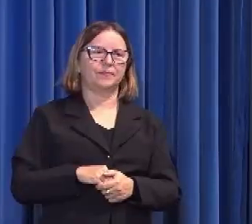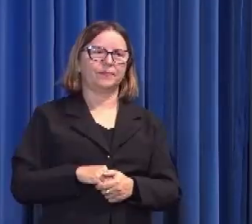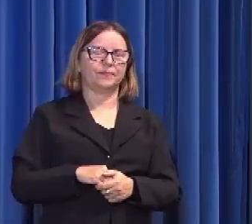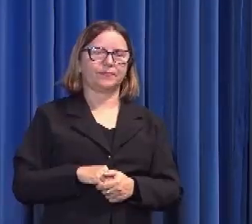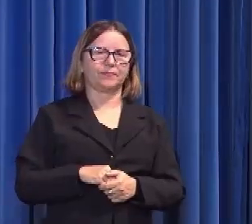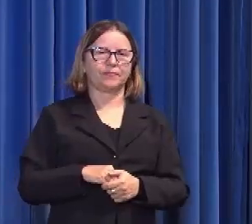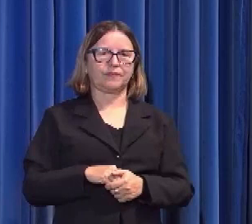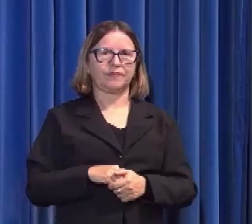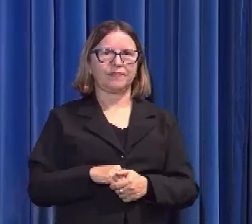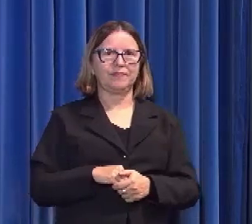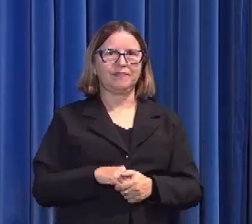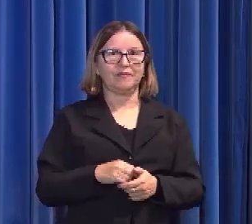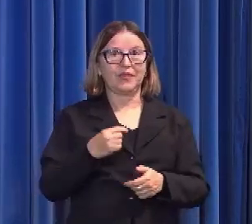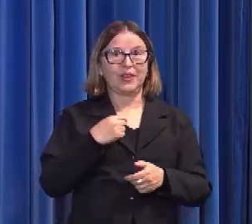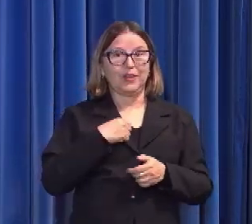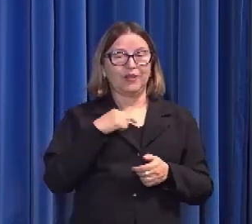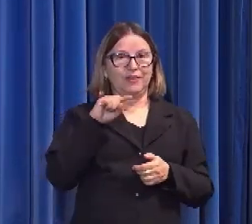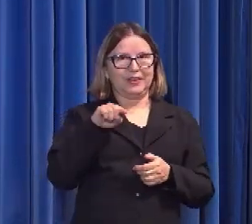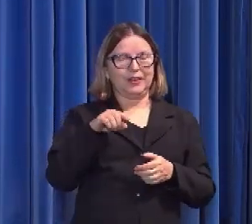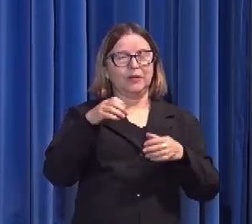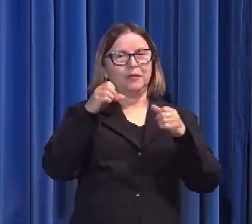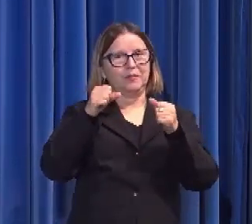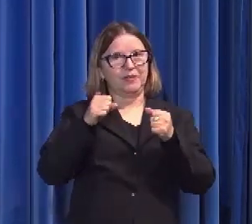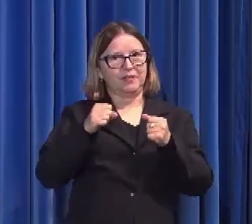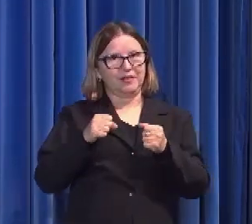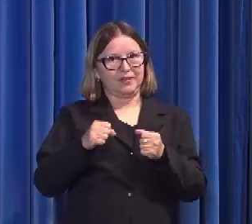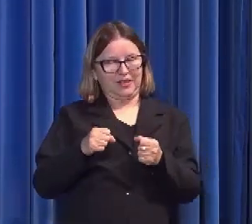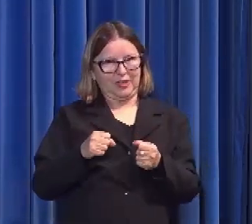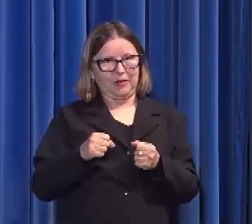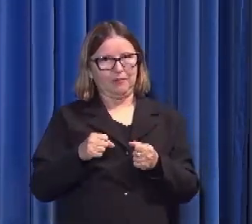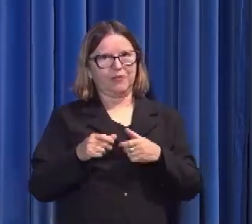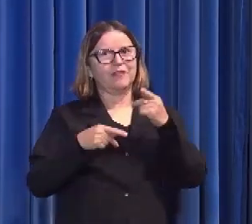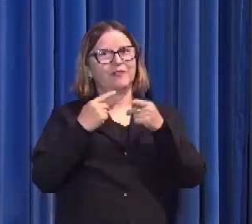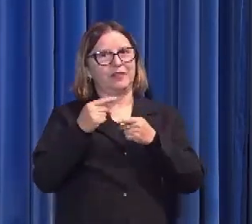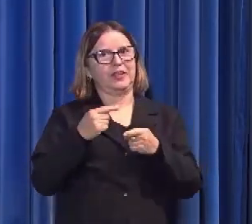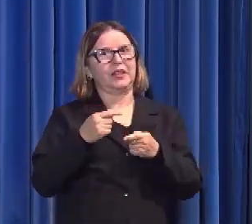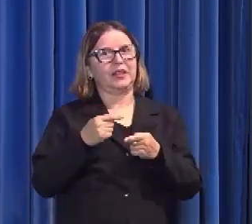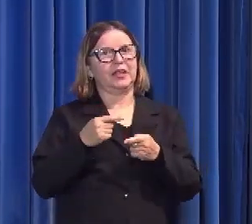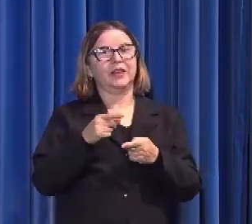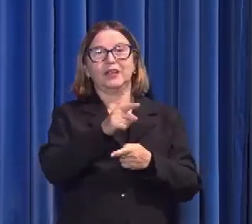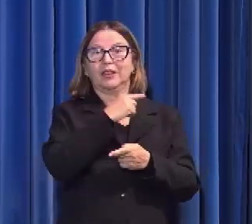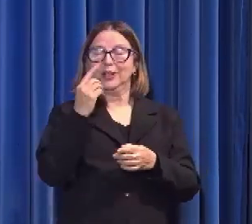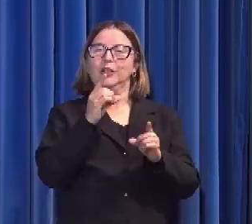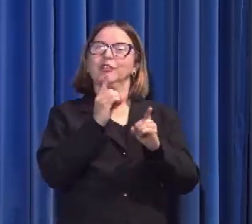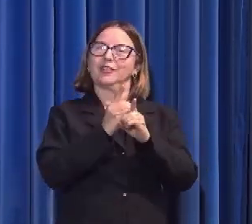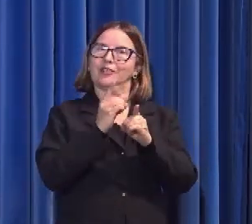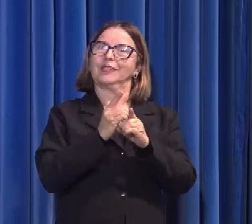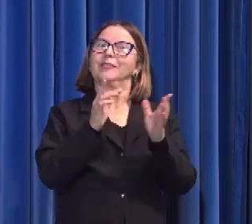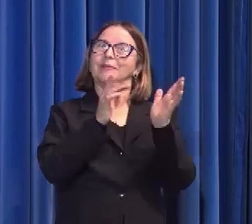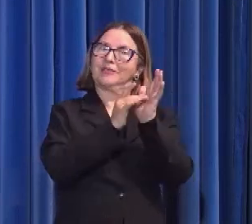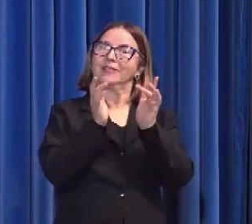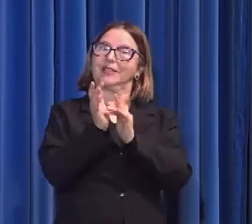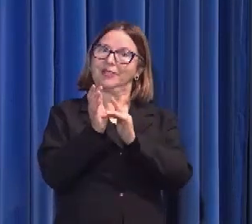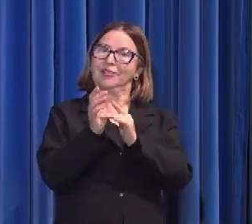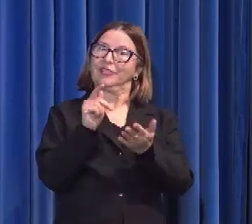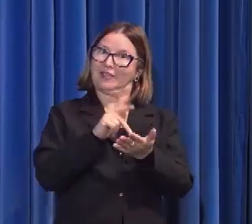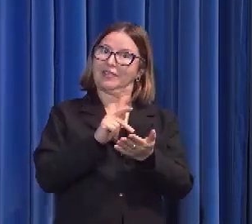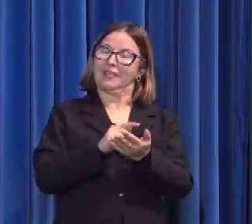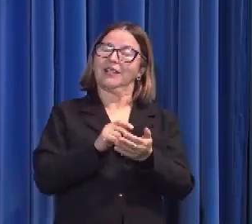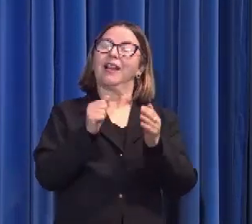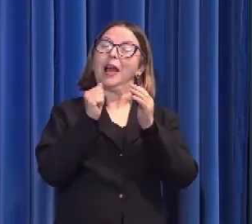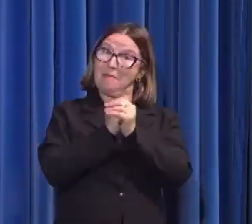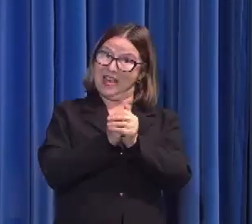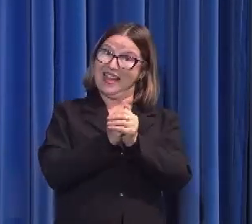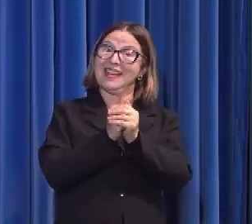e eu e você podemos afirmar que somos discípulos de Jesus de verdade e bora